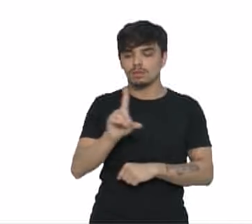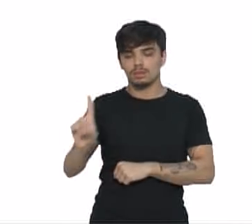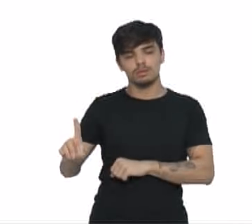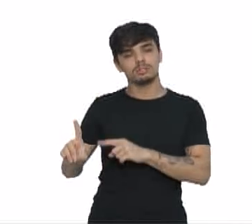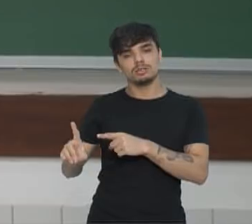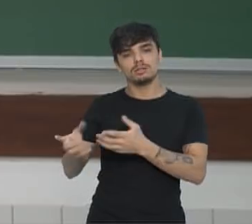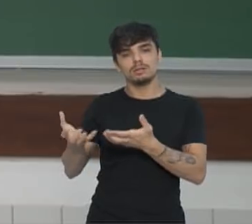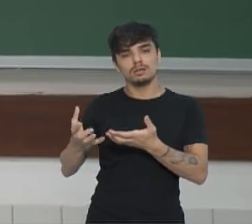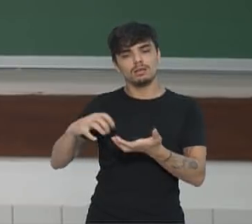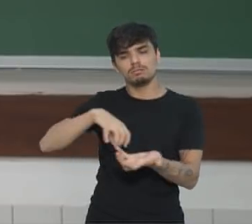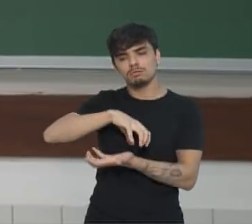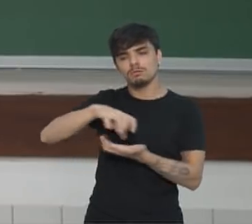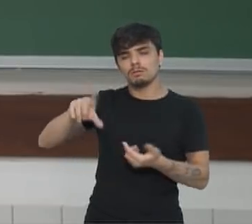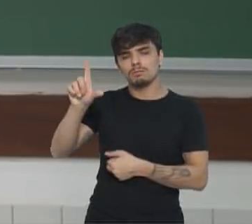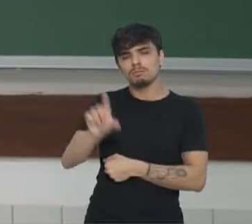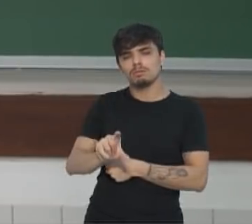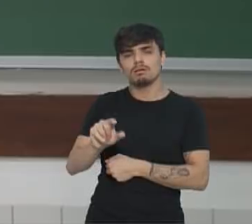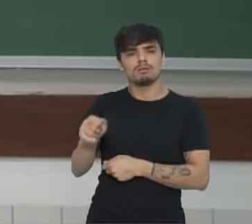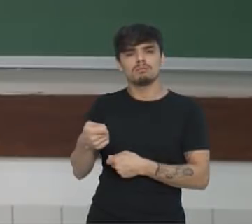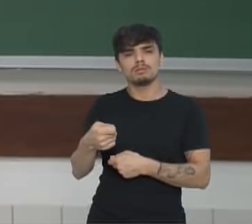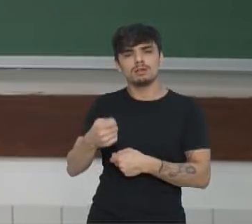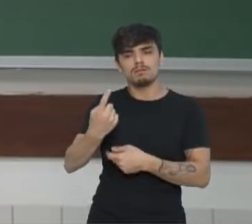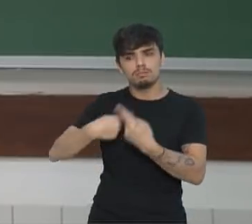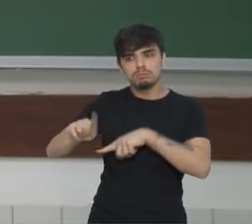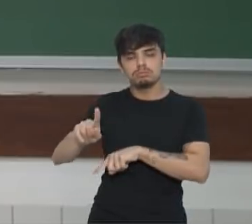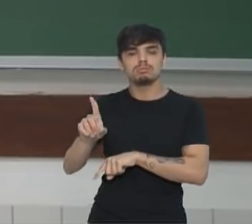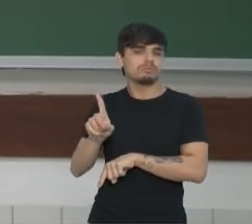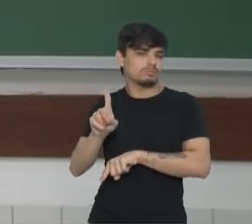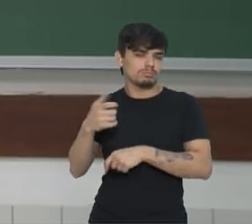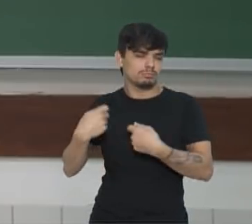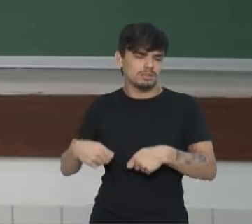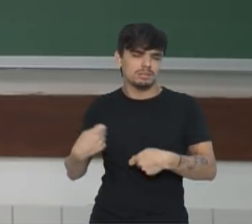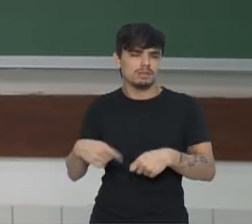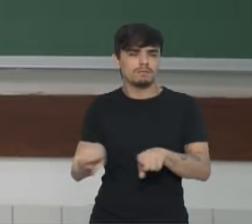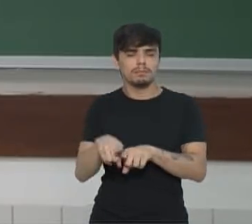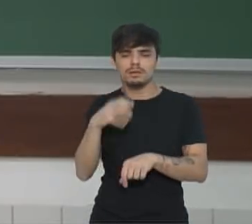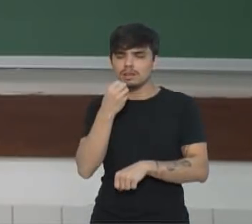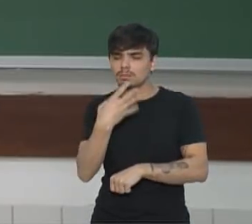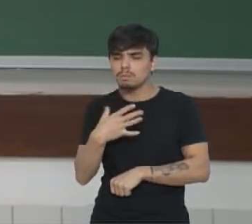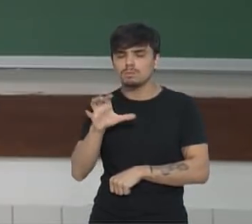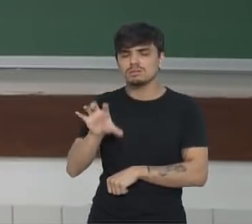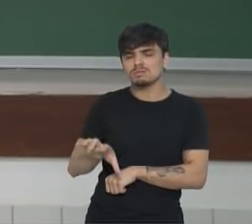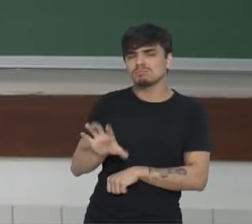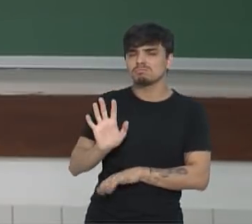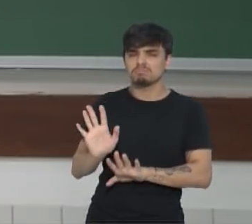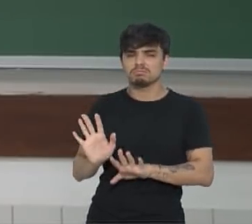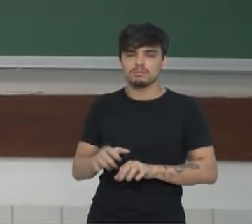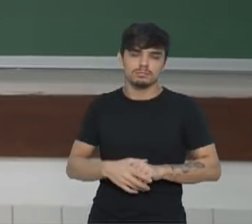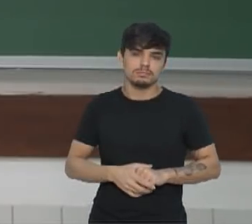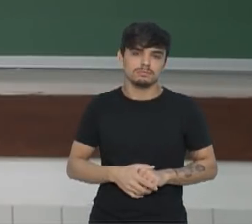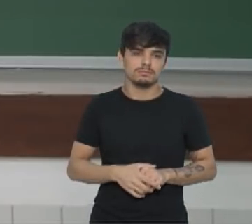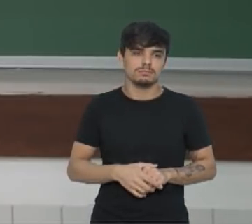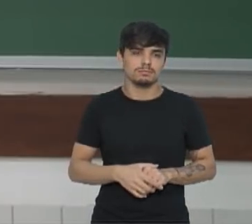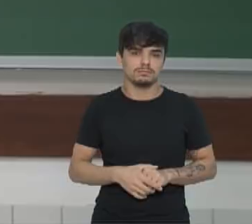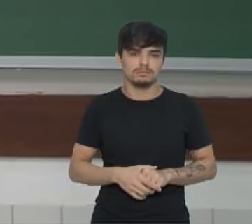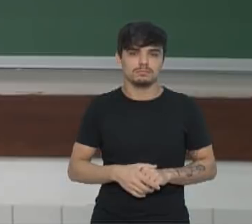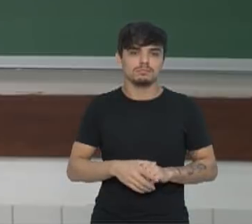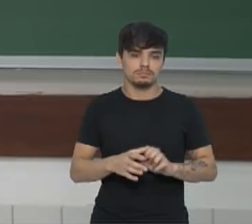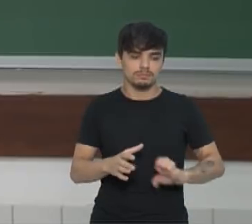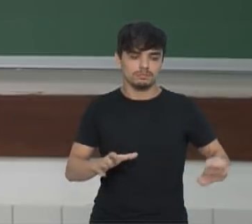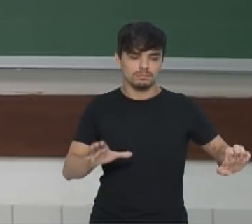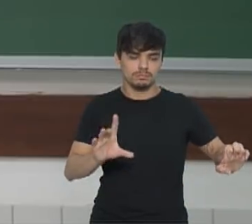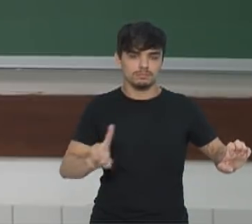defendia reformas menores, que não deveria ser radicalizado, que já estava bom do jeito que estava. Essa vai ser